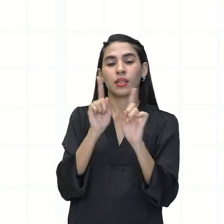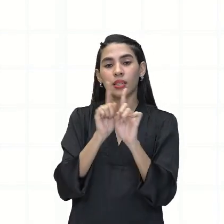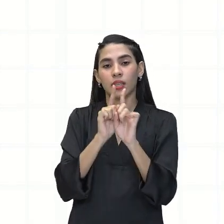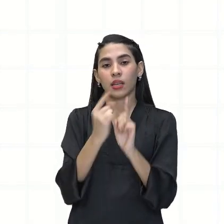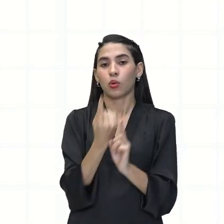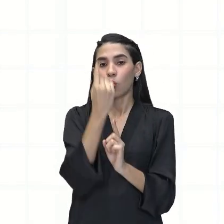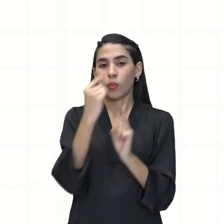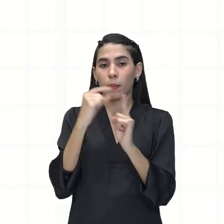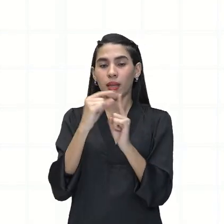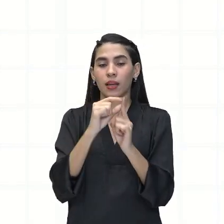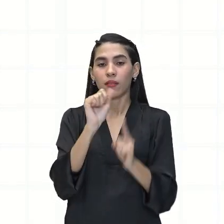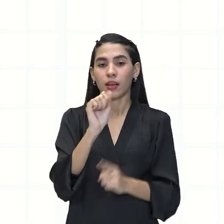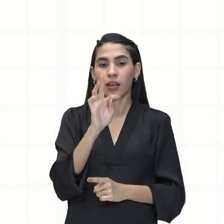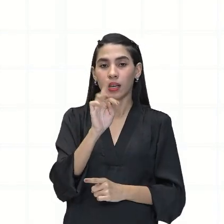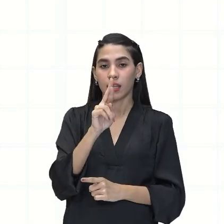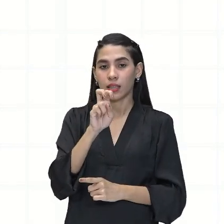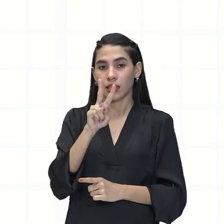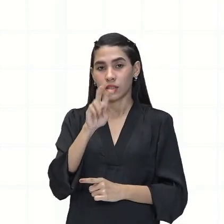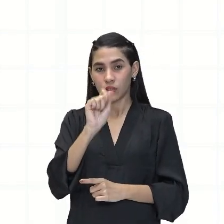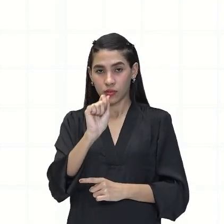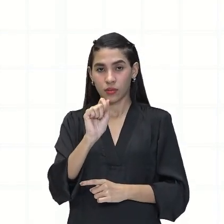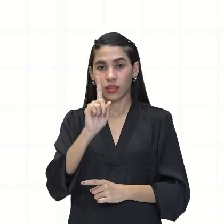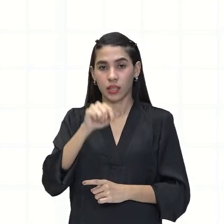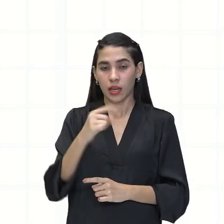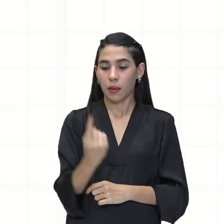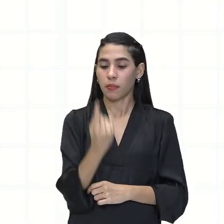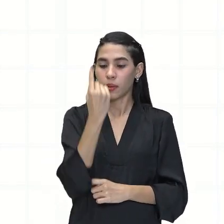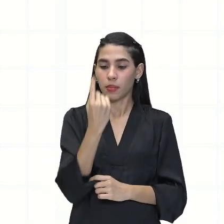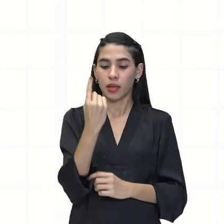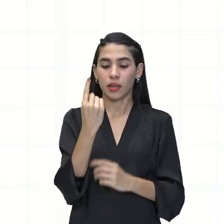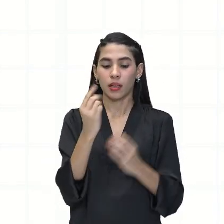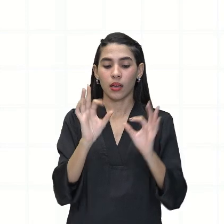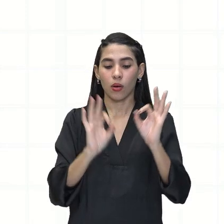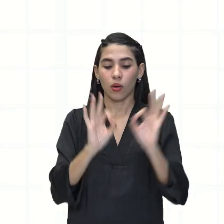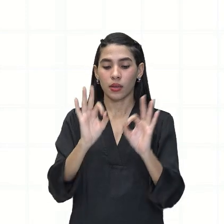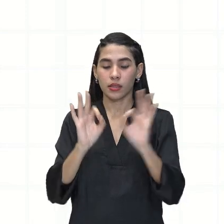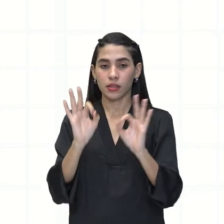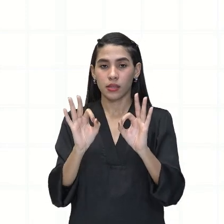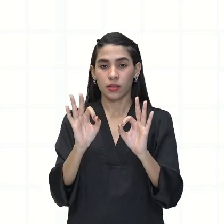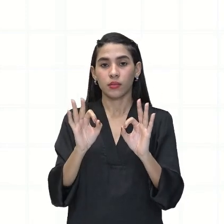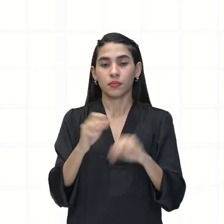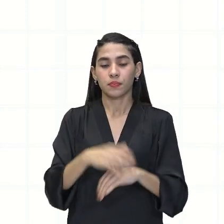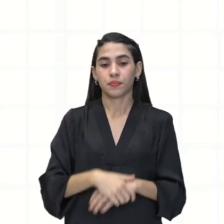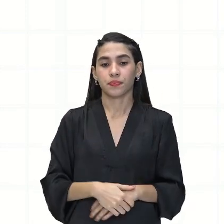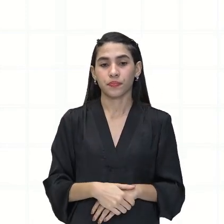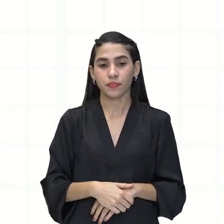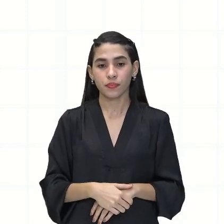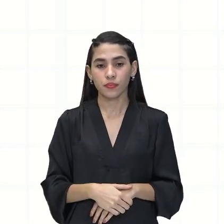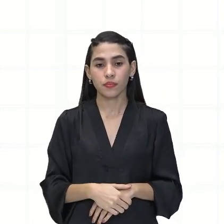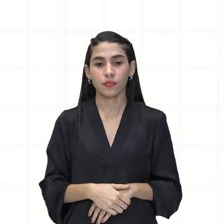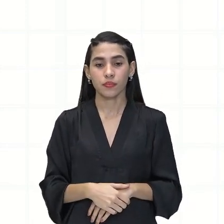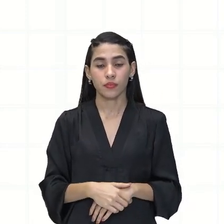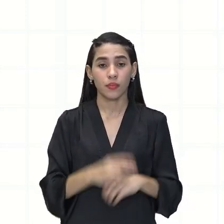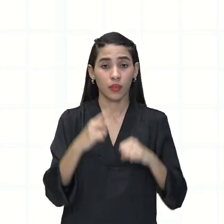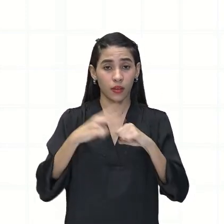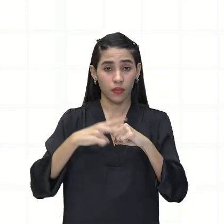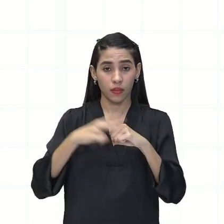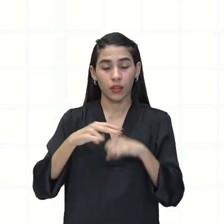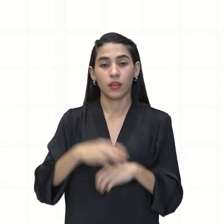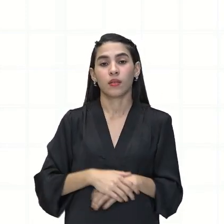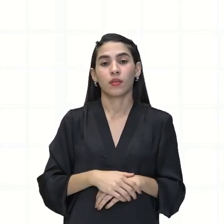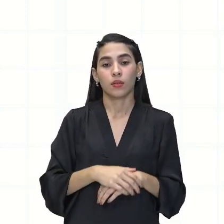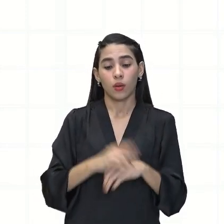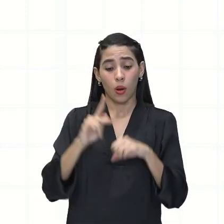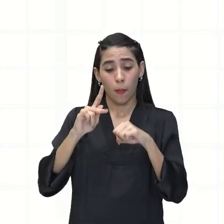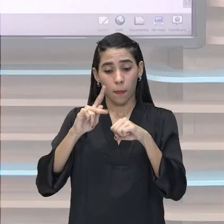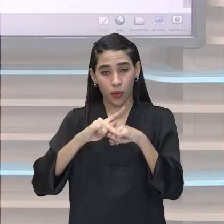palavra atrativa, que foi ali a primeira posição que a gente viu do pronome oblíquo, né? O verbo, o